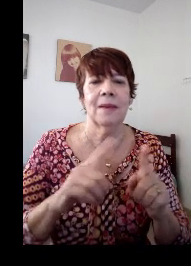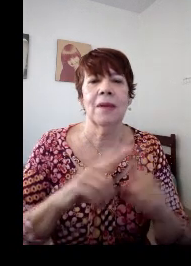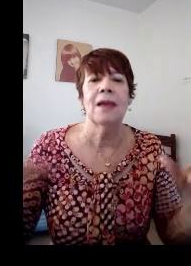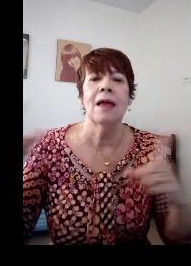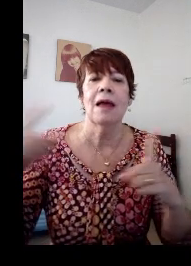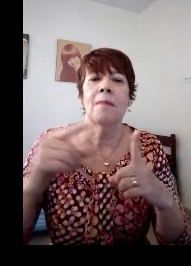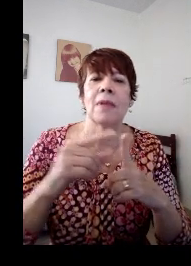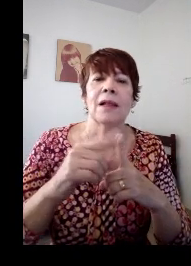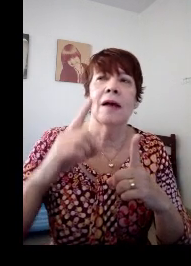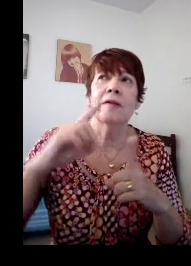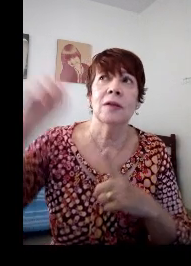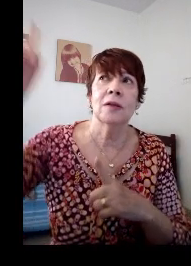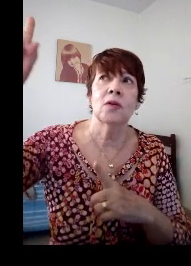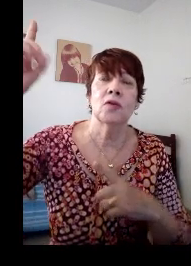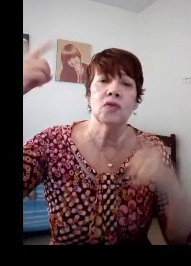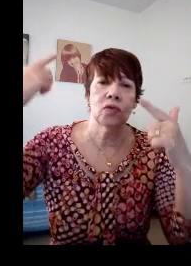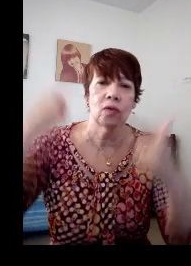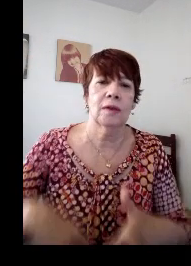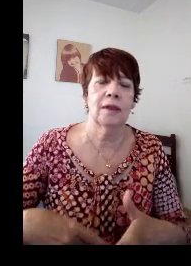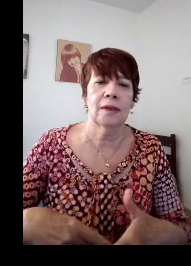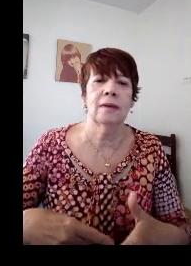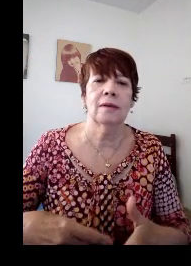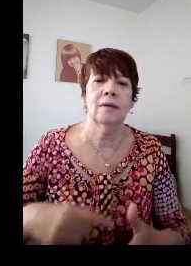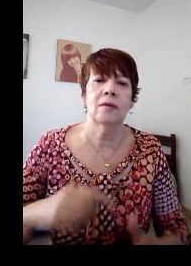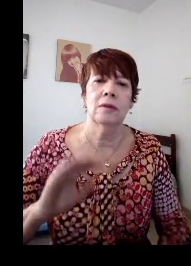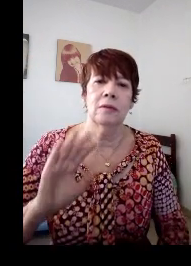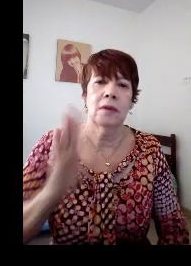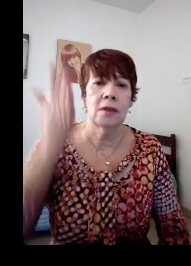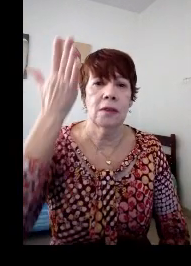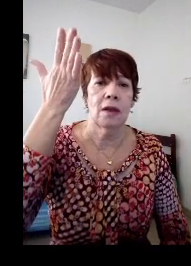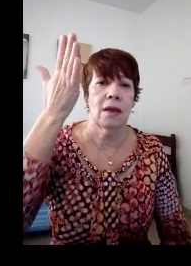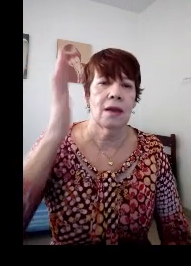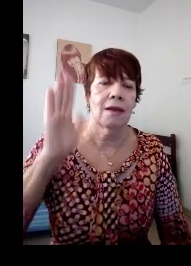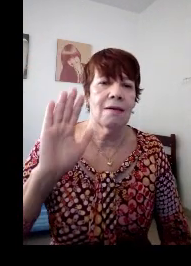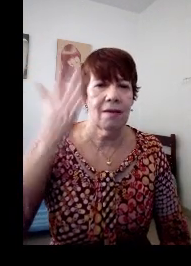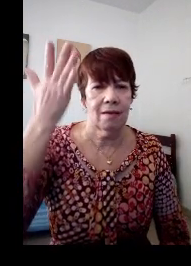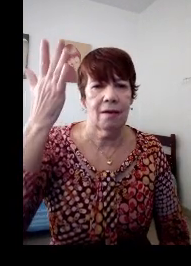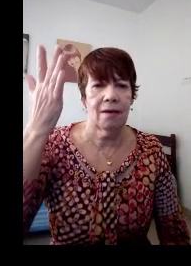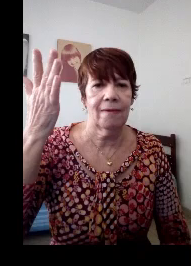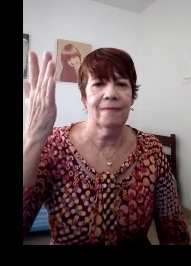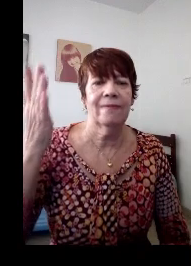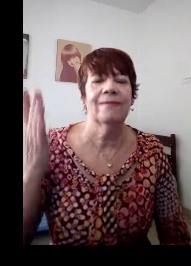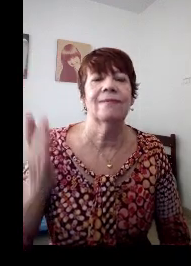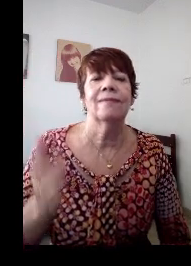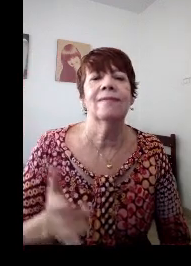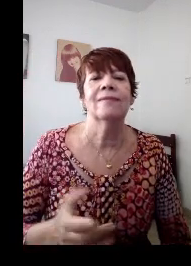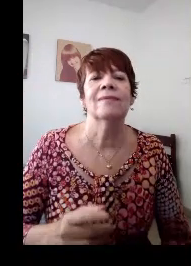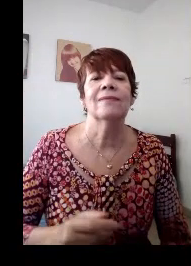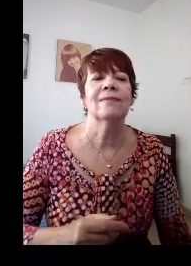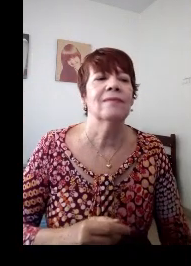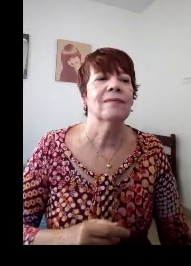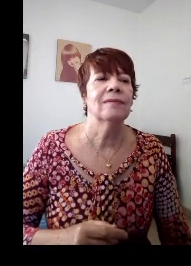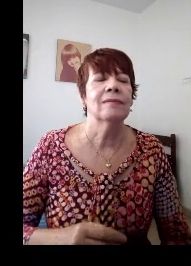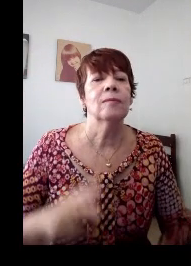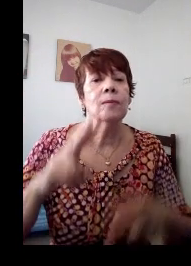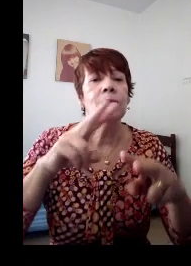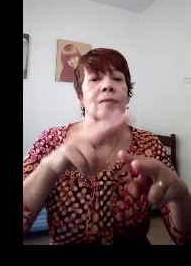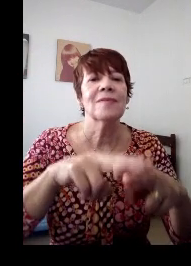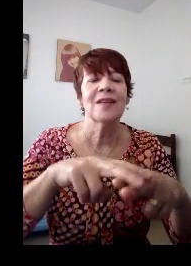se deixa enganar. Quem se deixa enganar, as escrituras condenam.